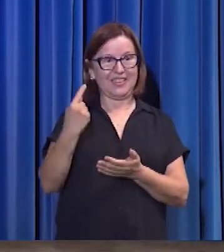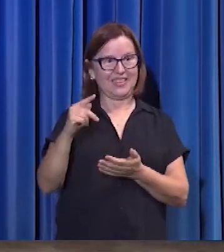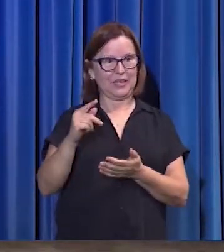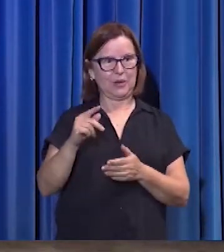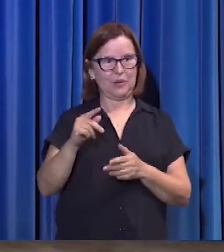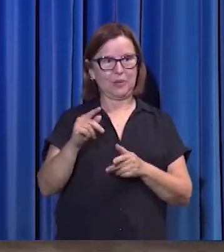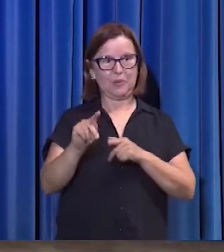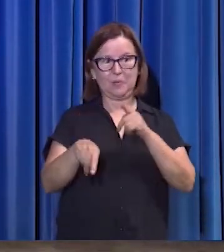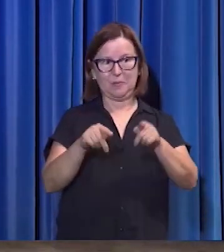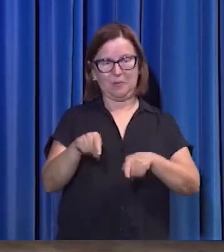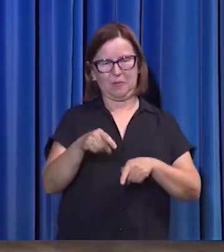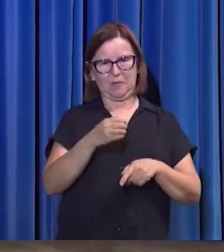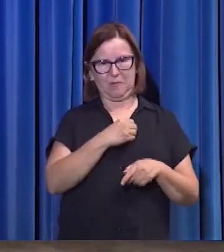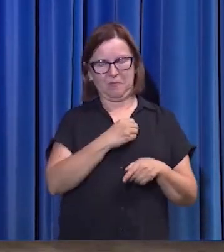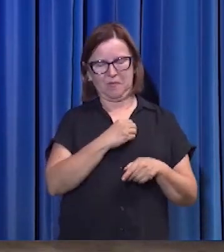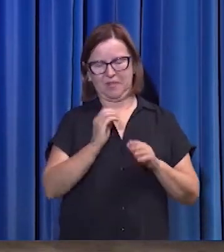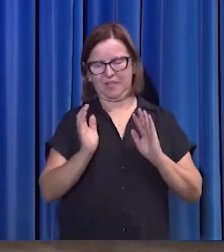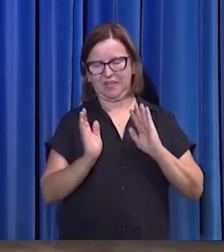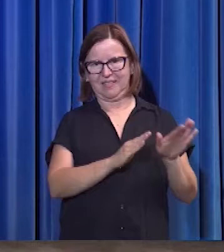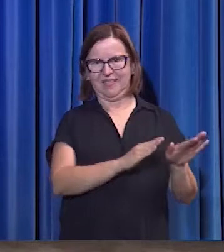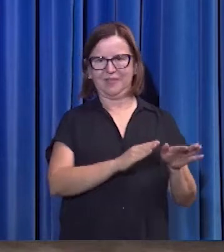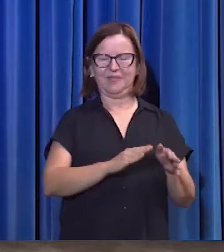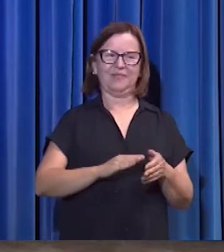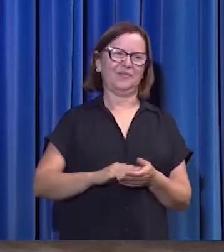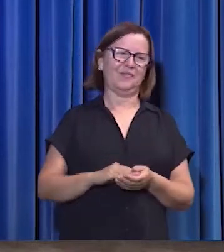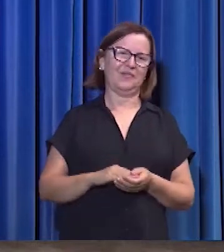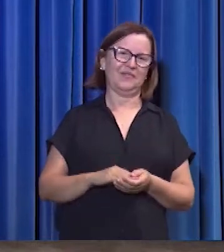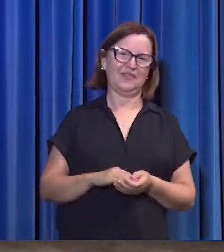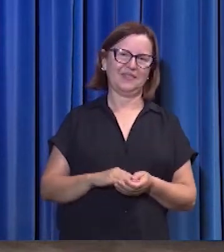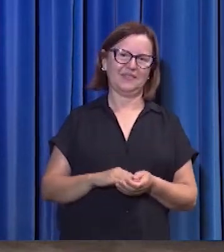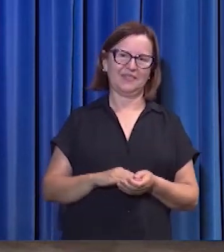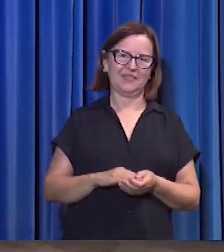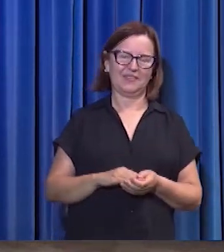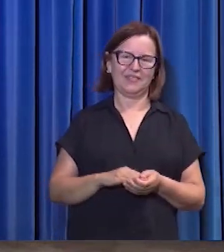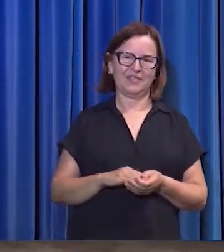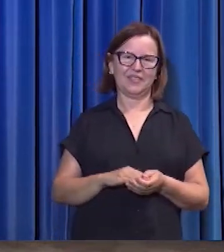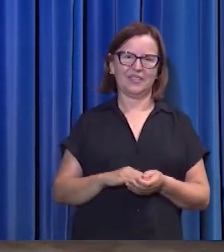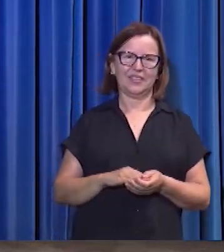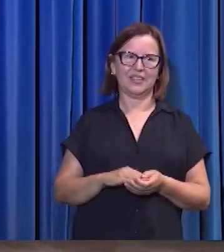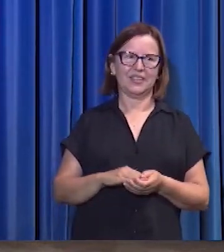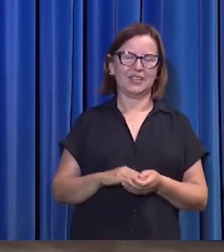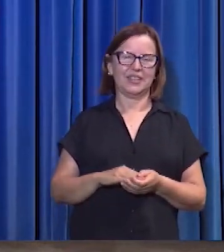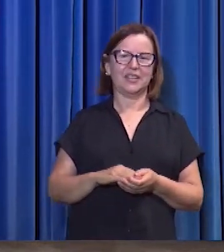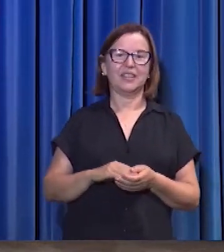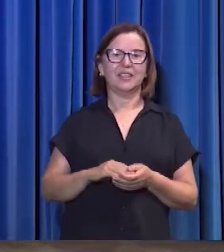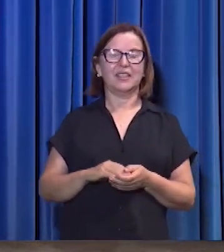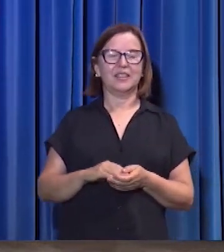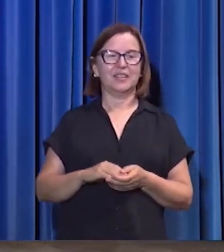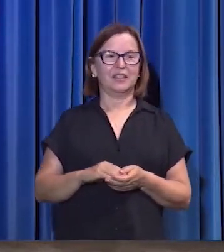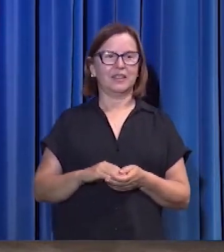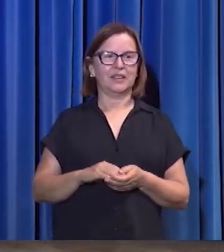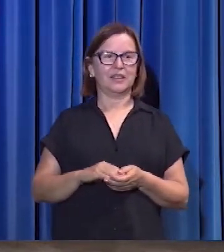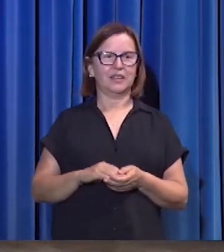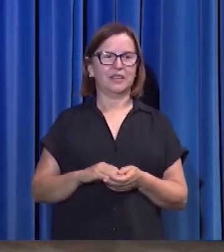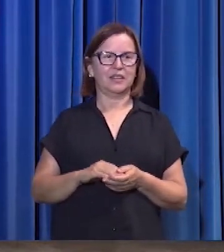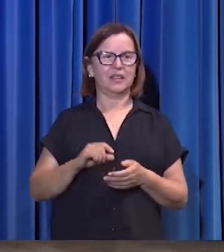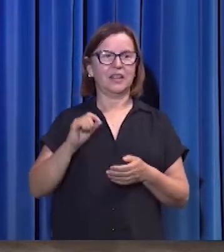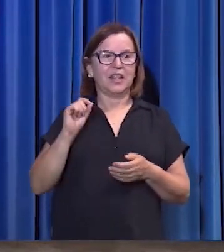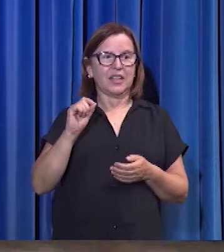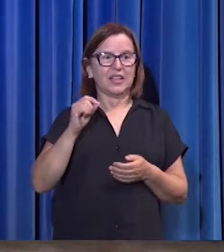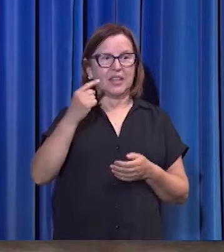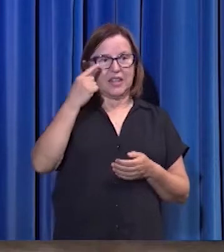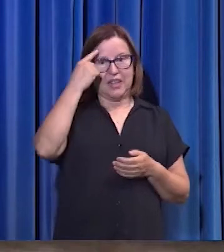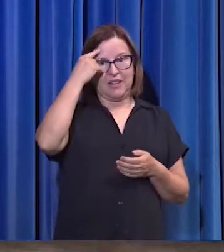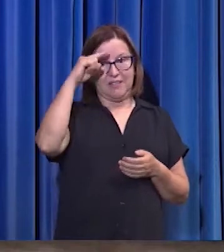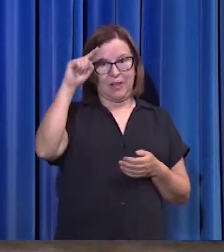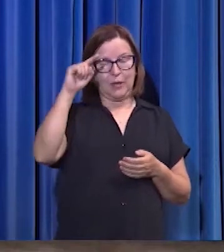dos pecados, dos seus pecados. Quem foi que deu o nome de Jesus para